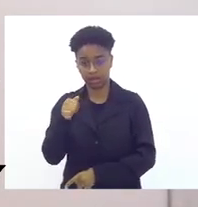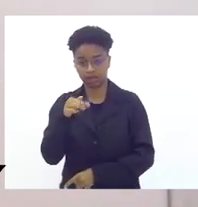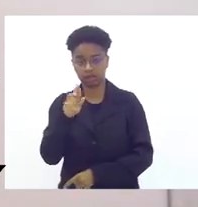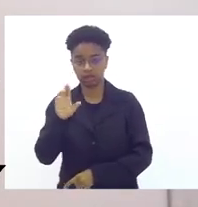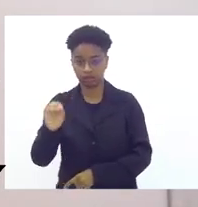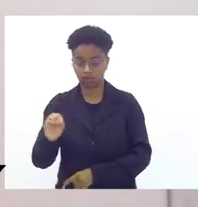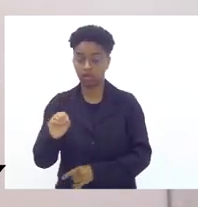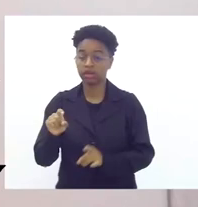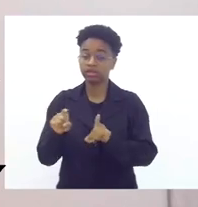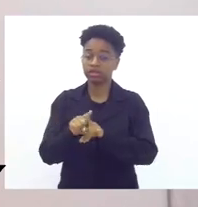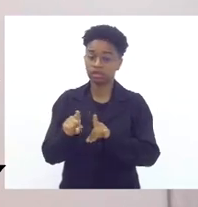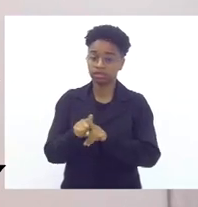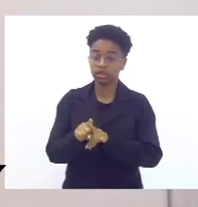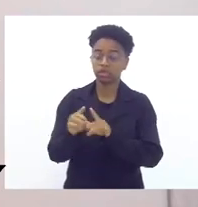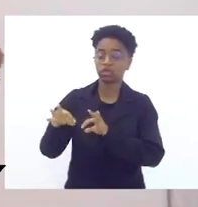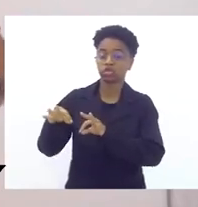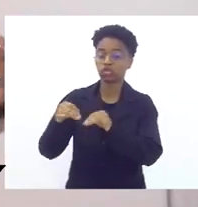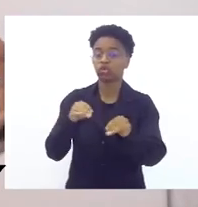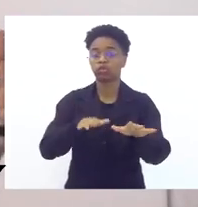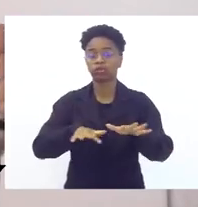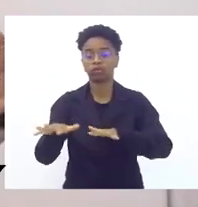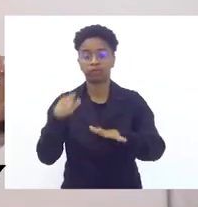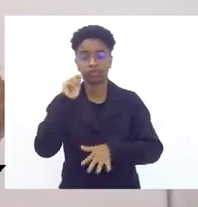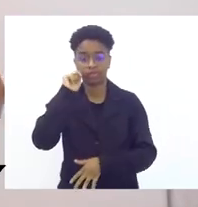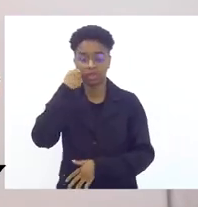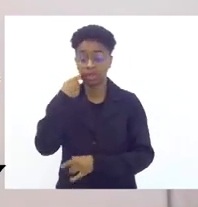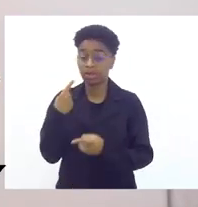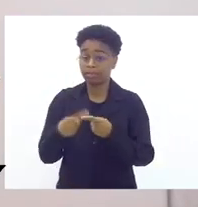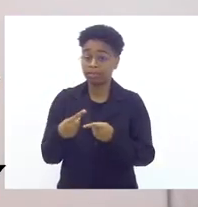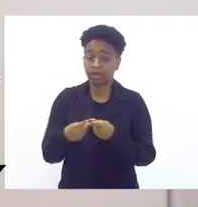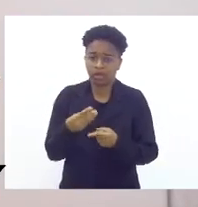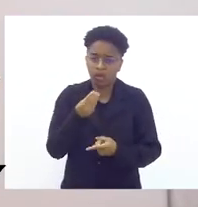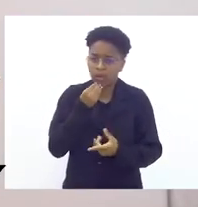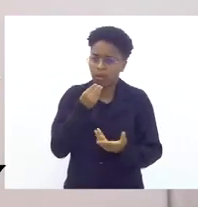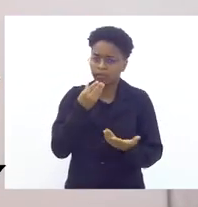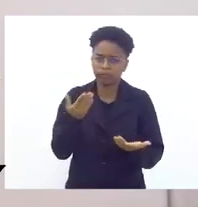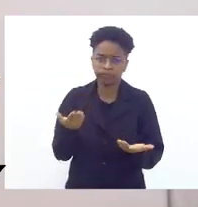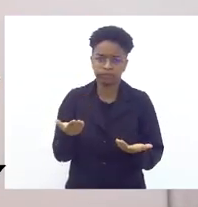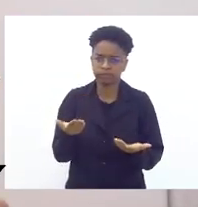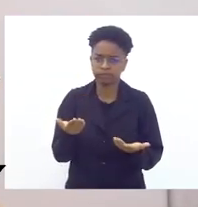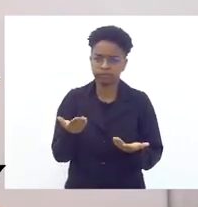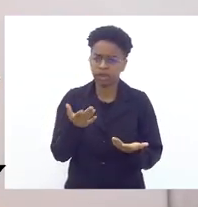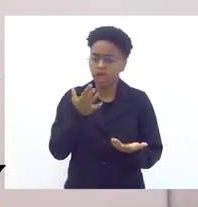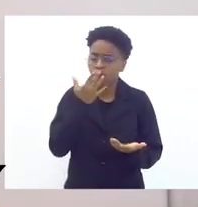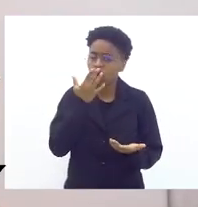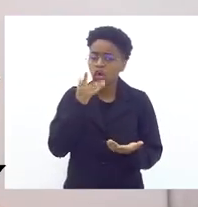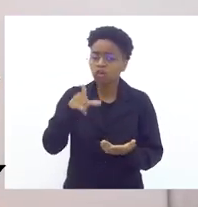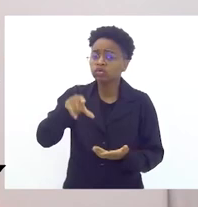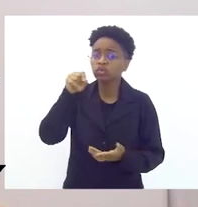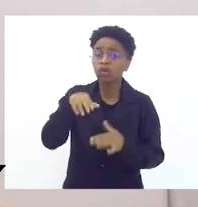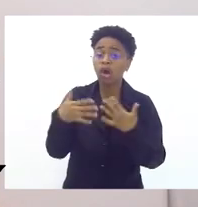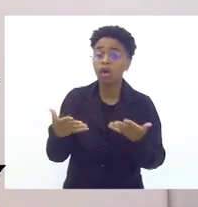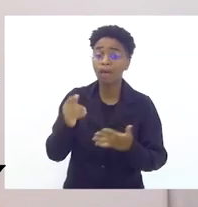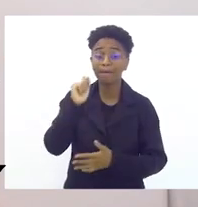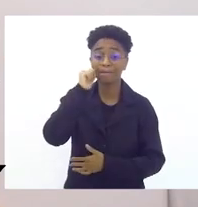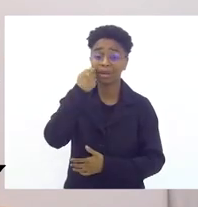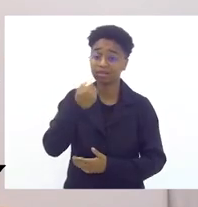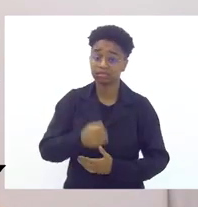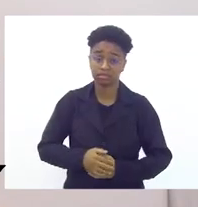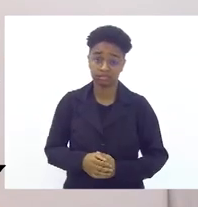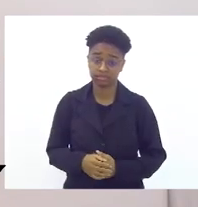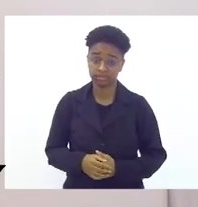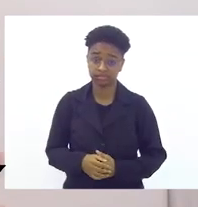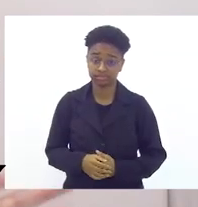negros se apontando porque é evidentemente que a cor escolhida é a preta